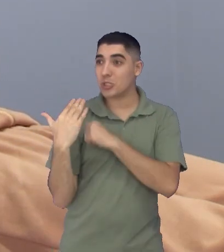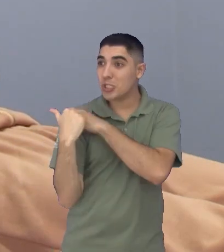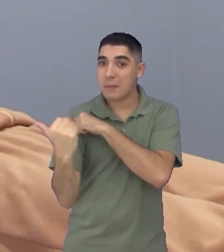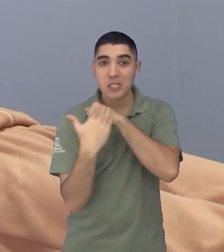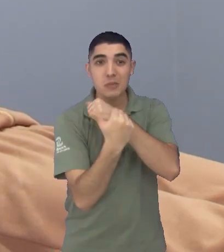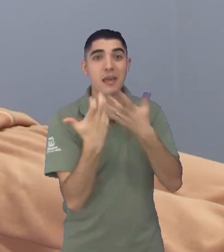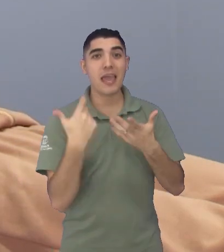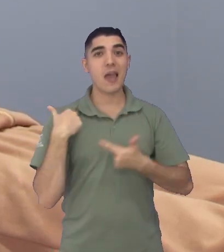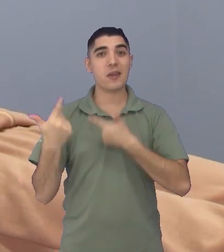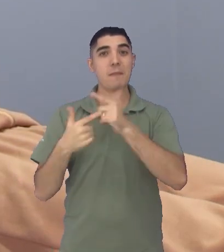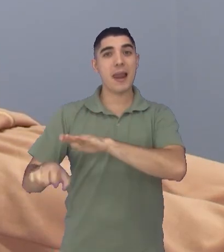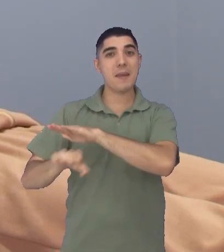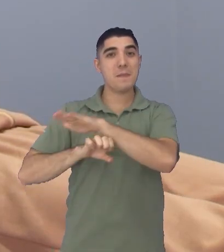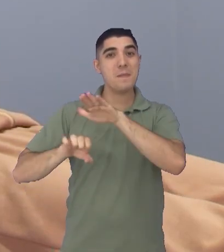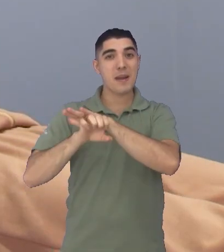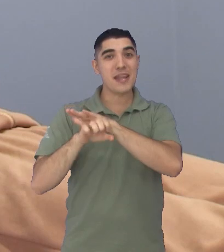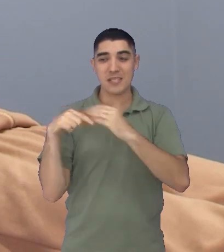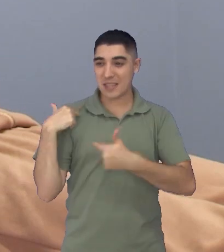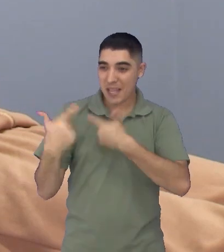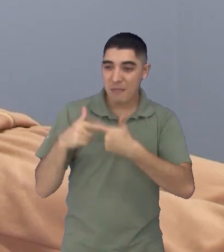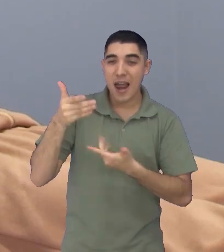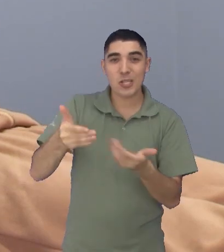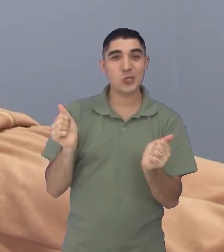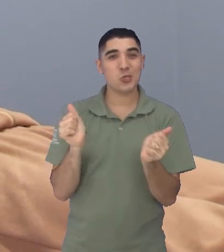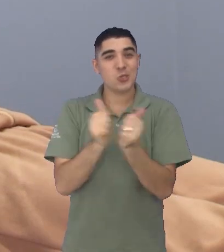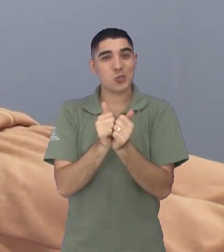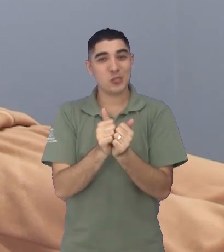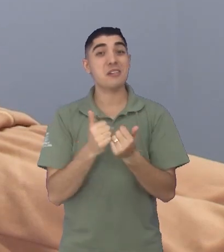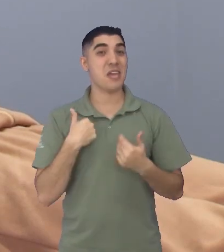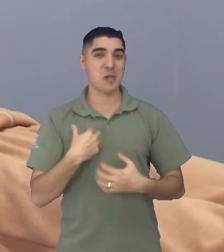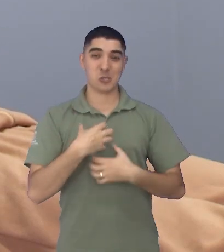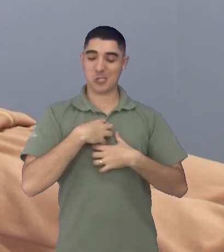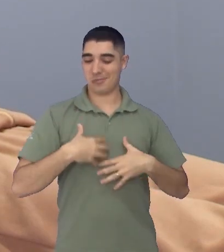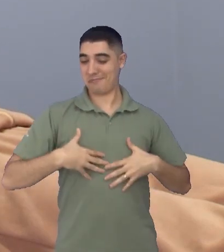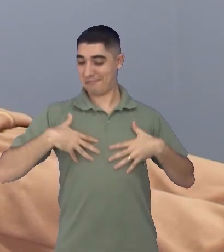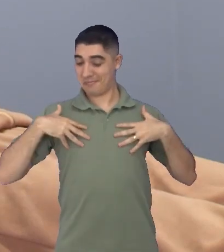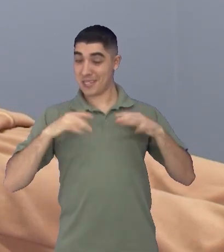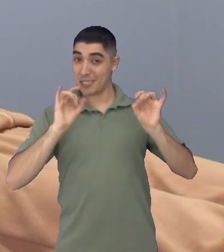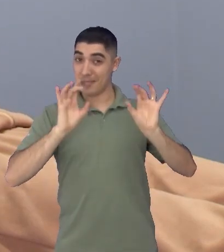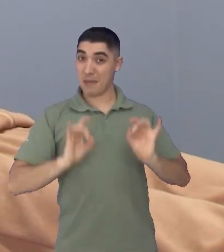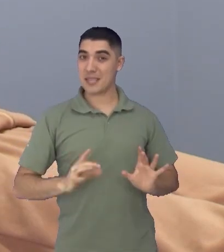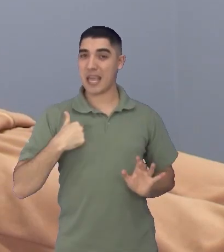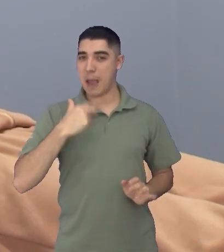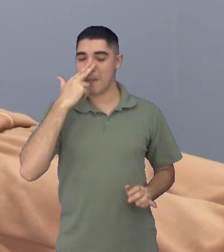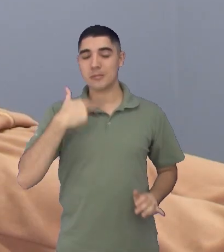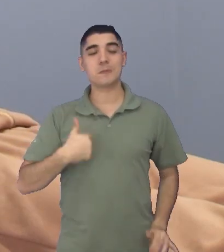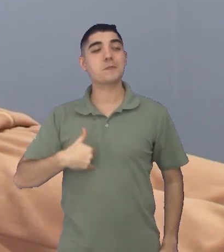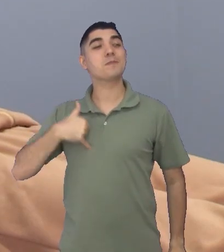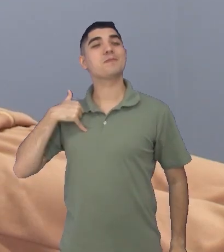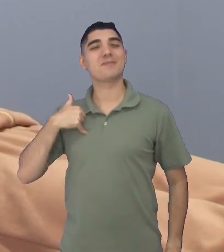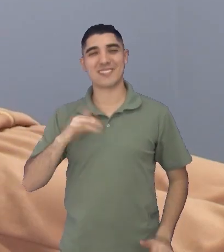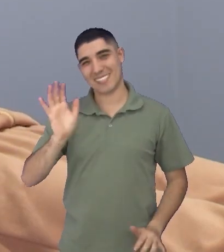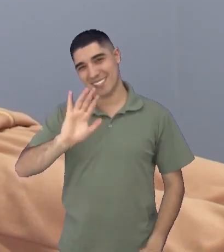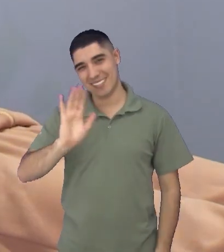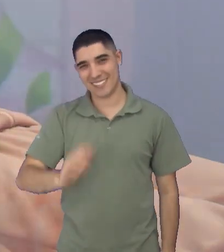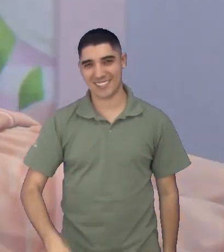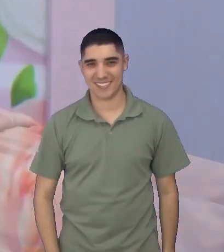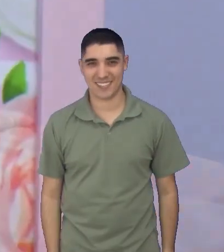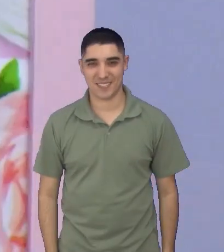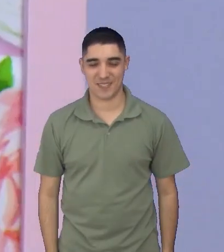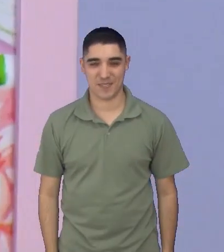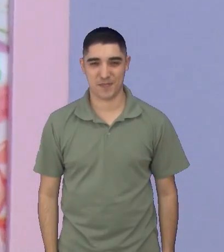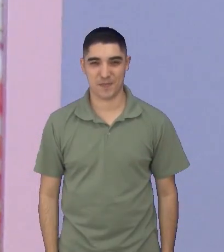sua empresa, me quer para o seu negócio. Tô ficando lisonjeada, tô ficando vaidosa, Fernanda. Tchau, tchau.